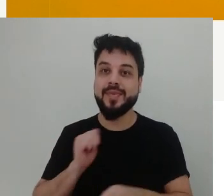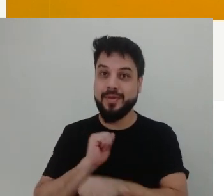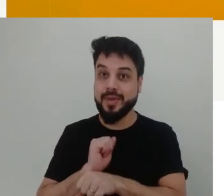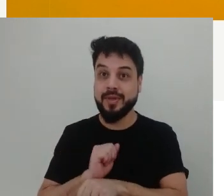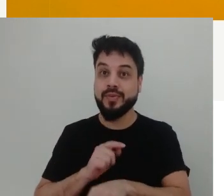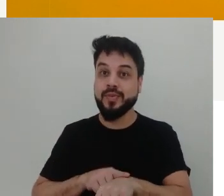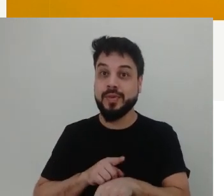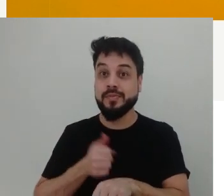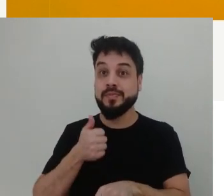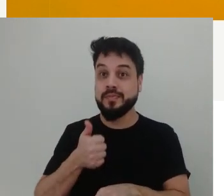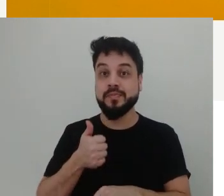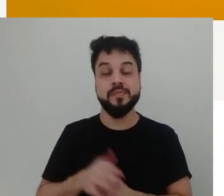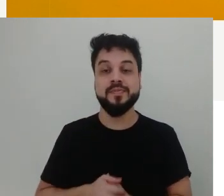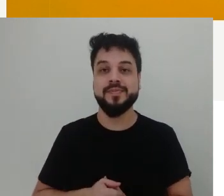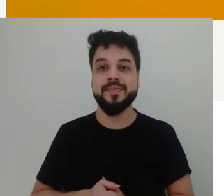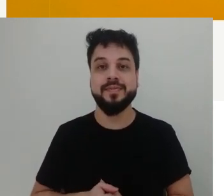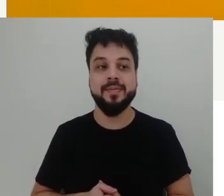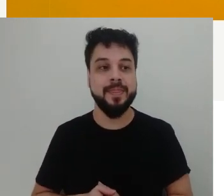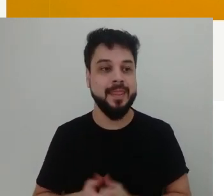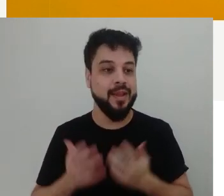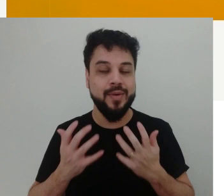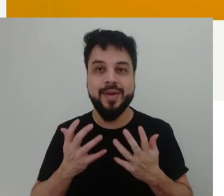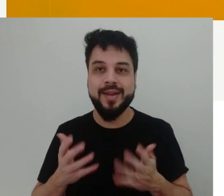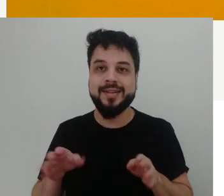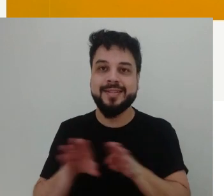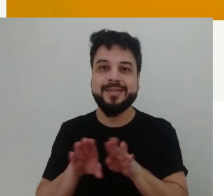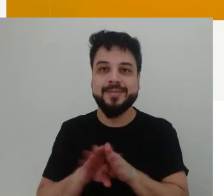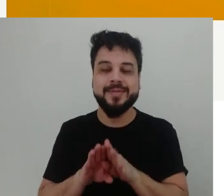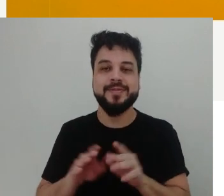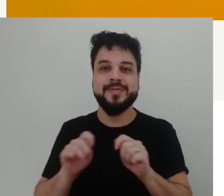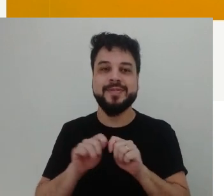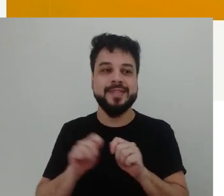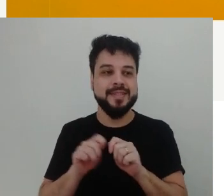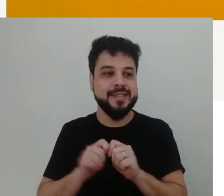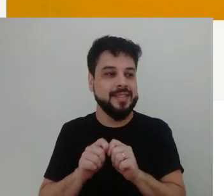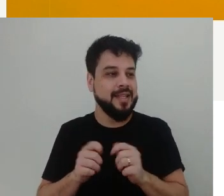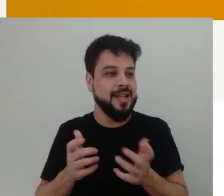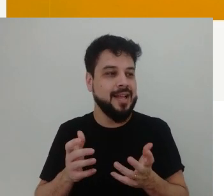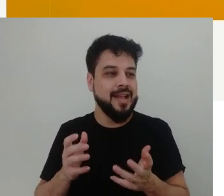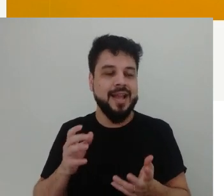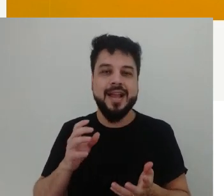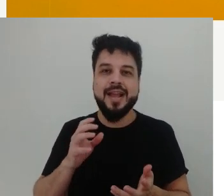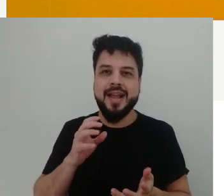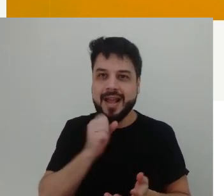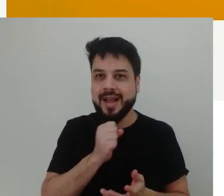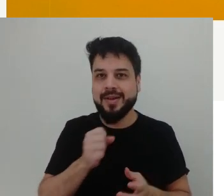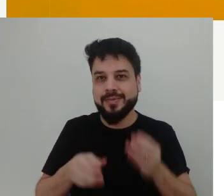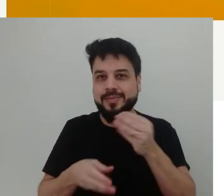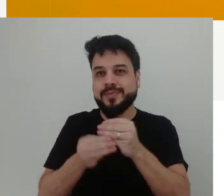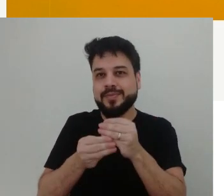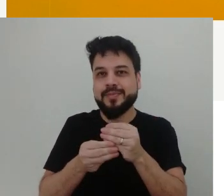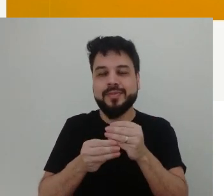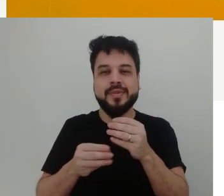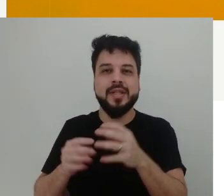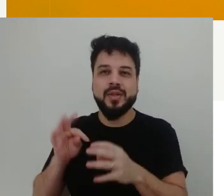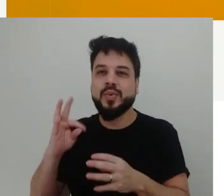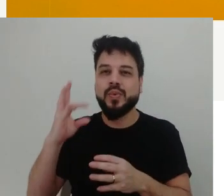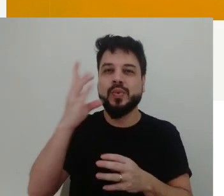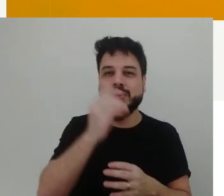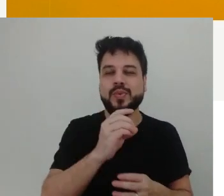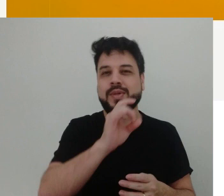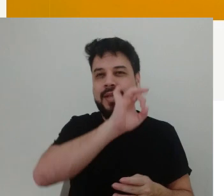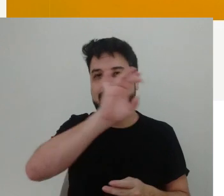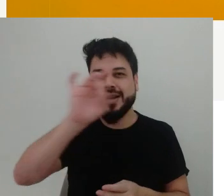coletivo era fundamental de diversas maneiras na sua perspectiva sobre o papel da interdisciplinaridade,